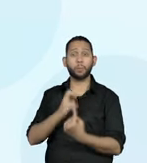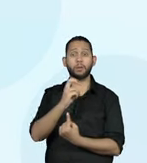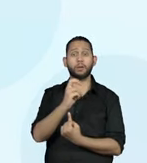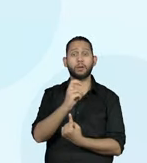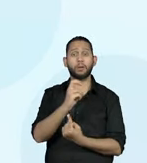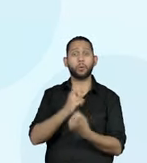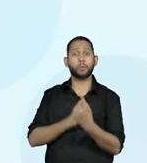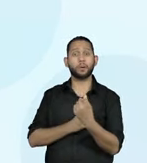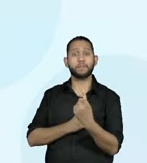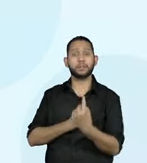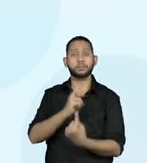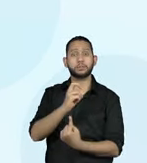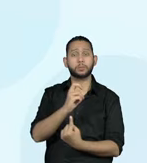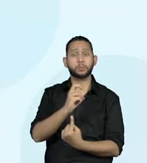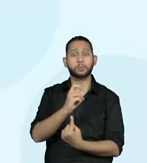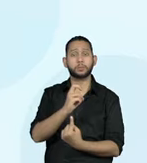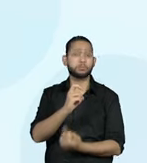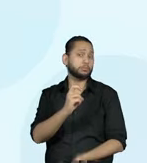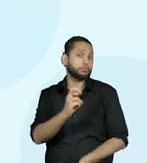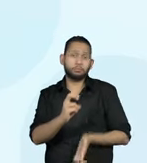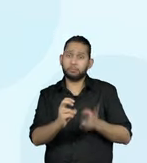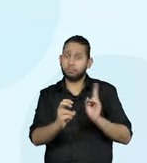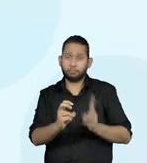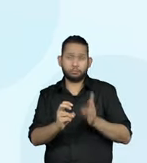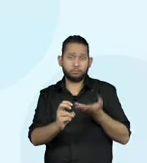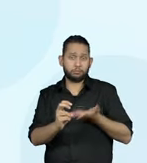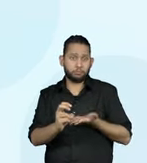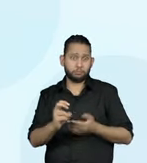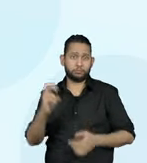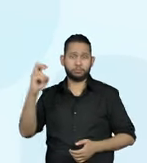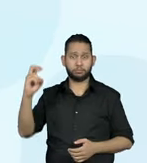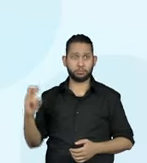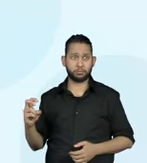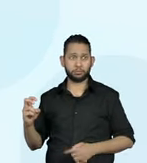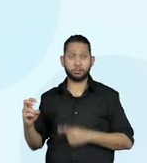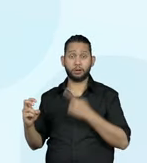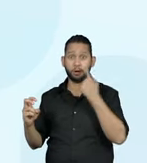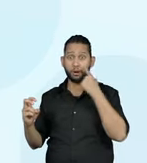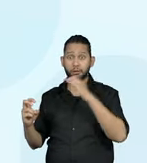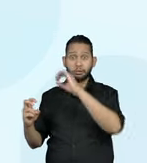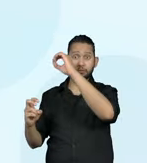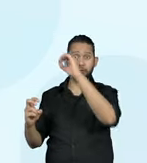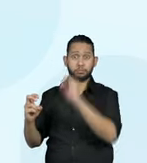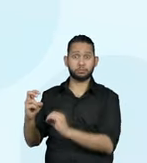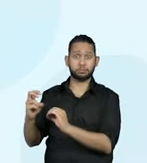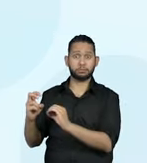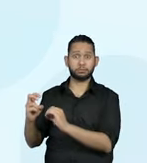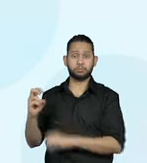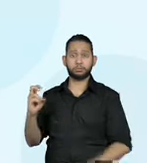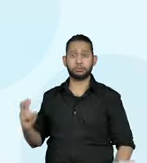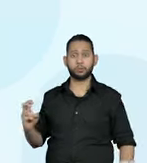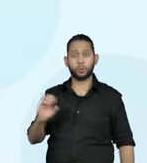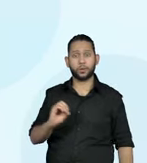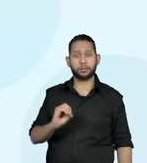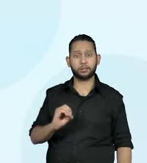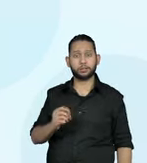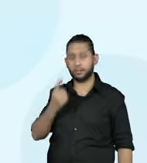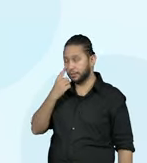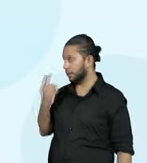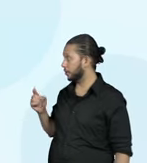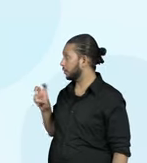pessoal? 5. No final, eu só faço o quê? Acrescento o 0. Tá? Então, nas